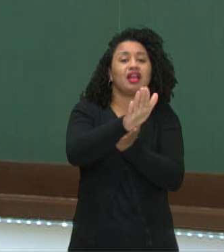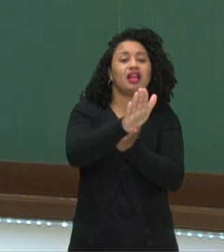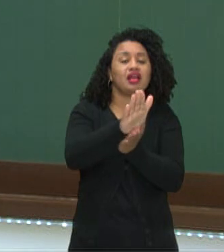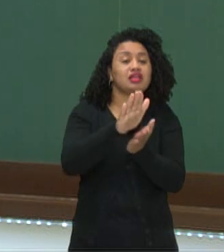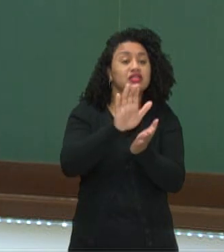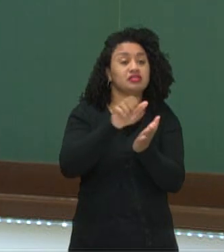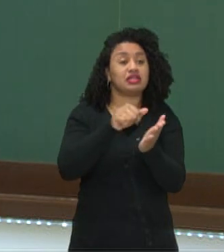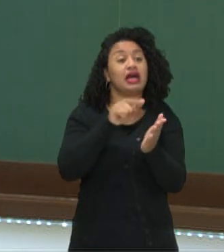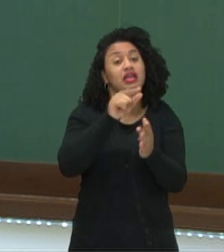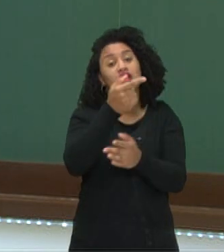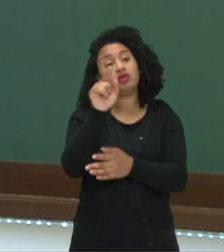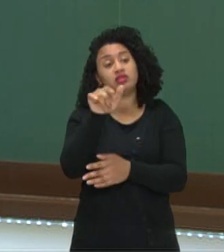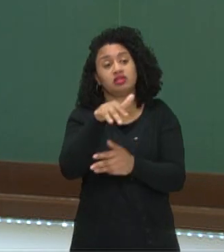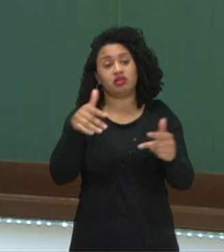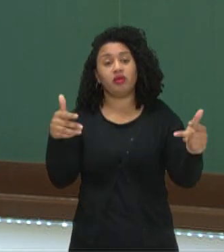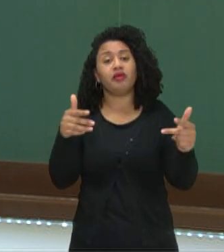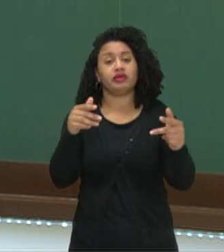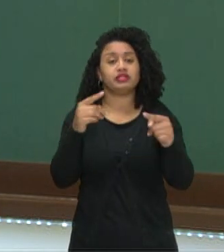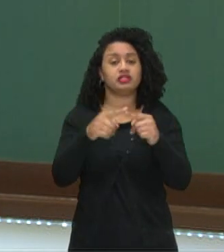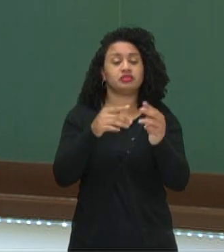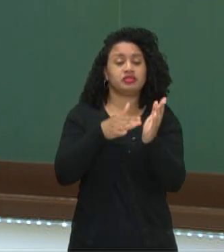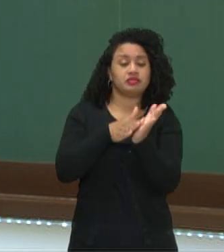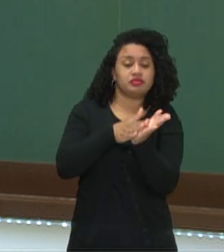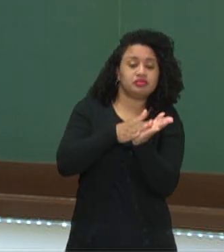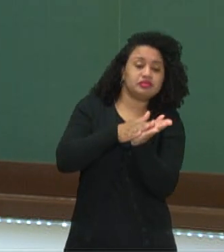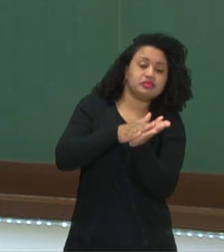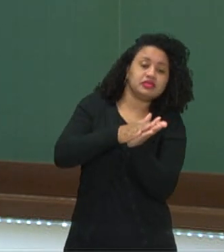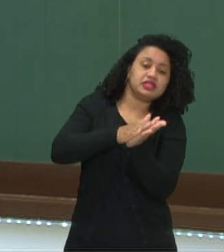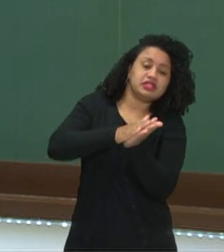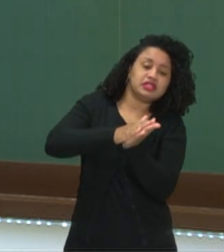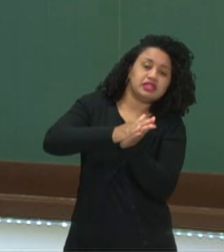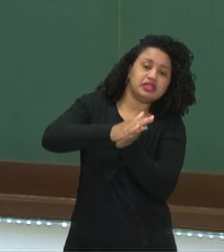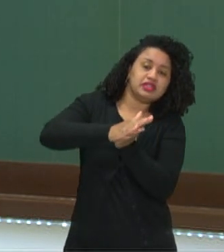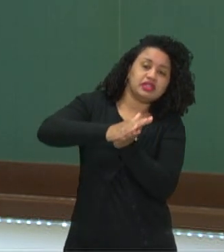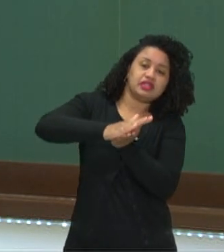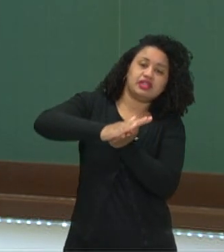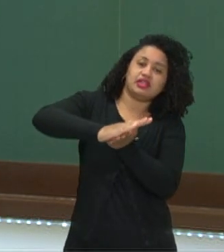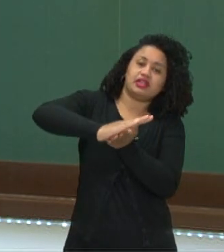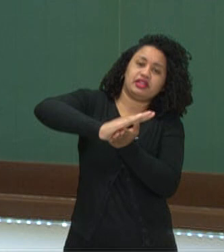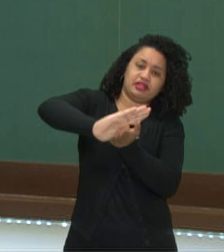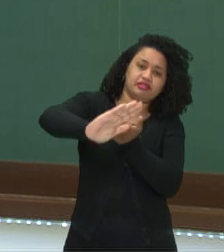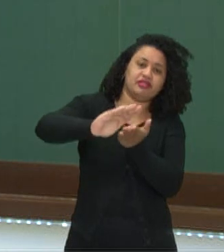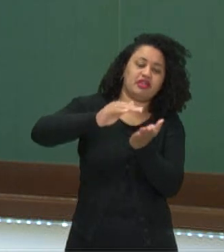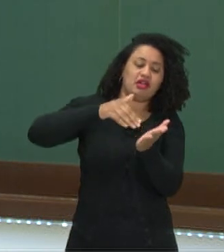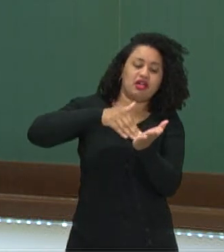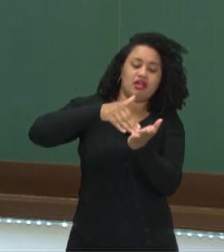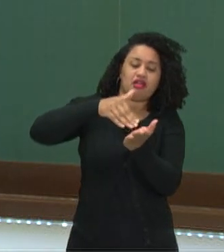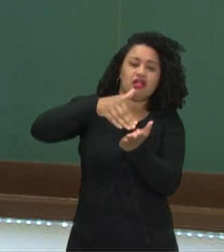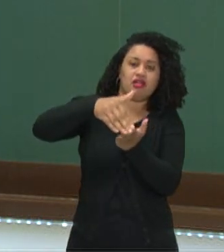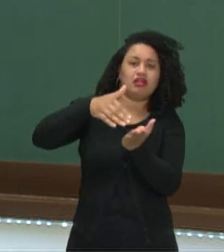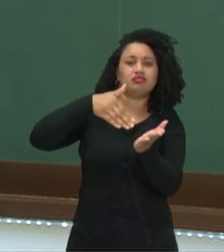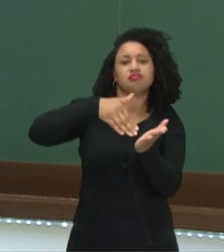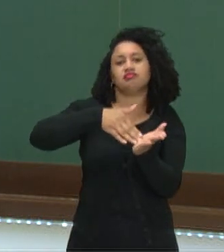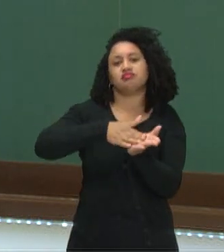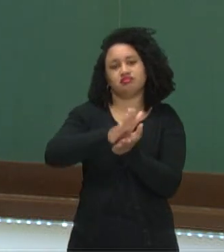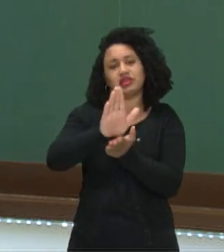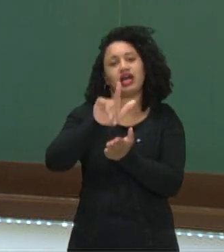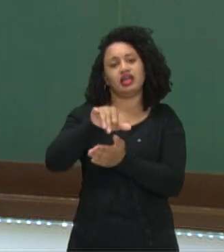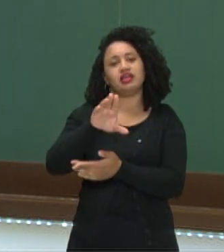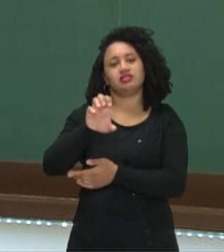for imaginar, esse ponto de contato ele está passando sobre vários pontinhos de contato. Então você tem o